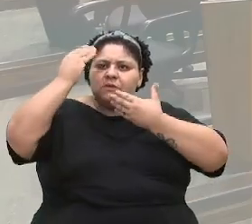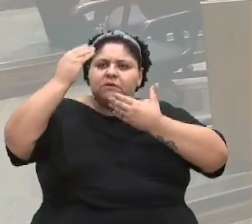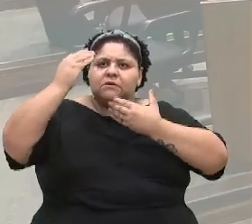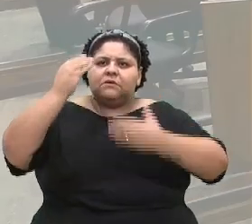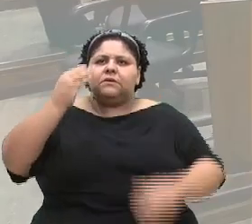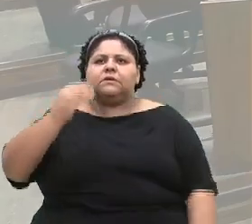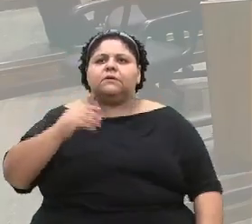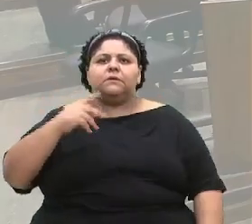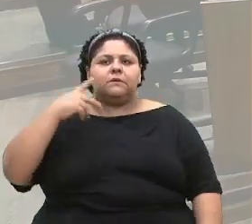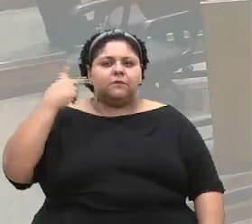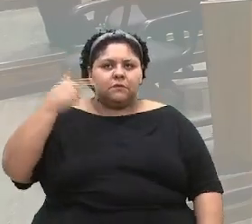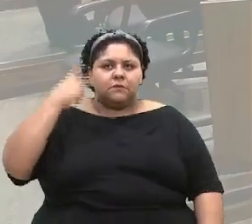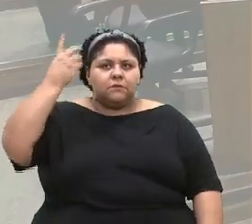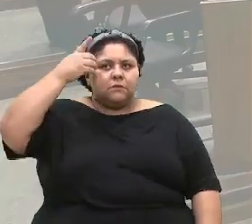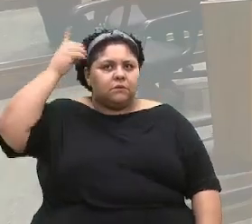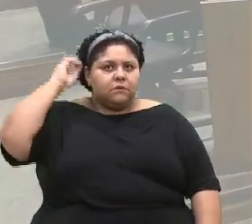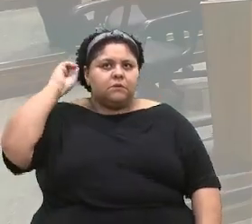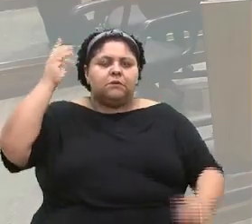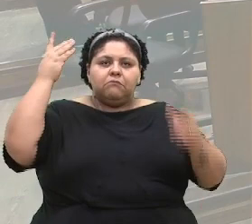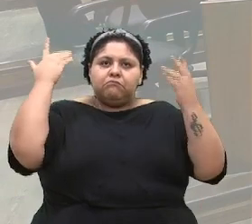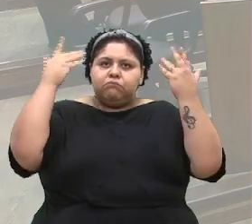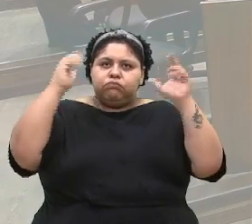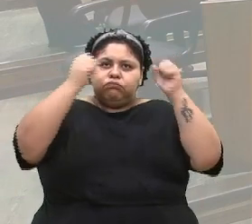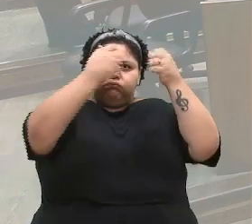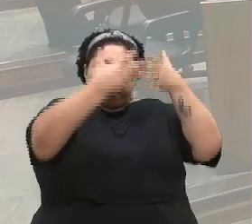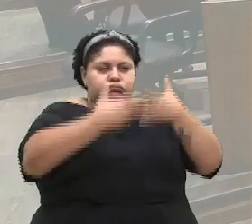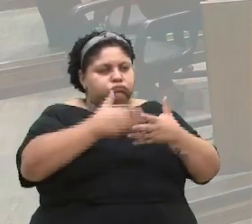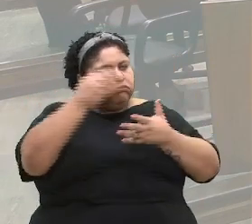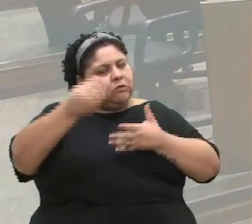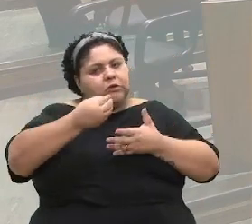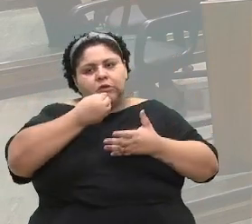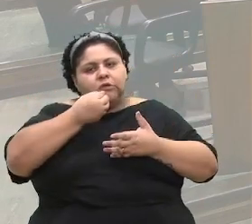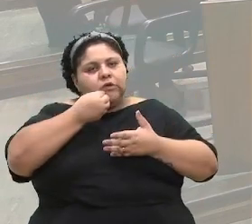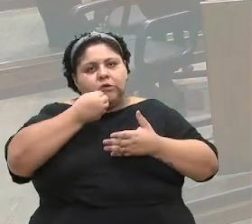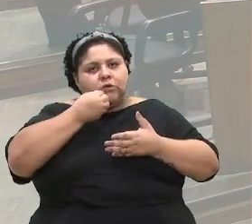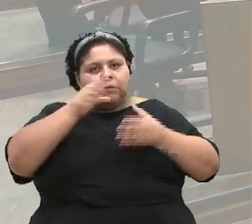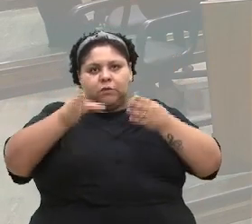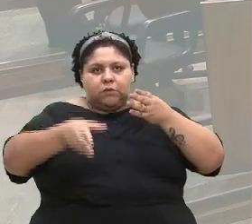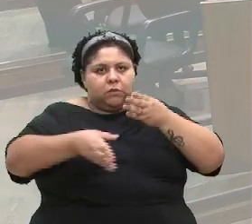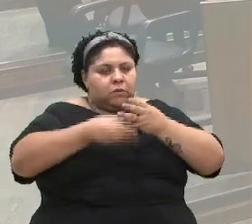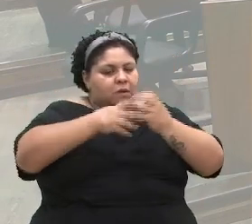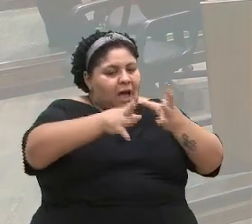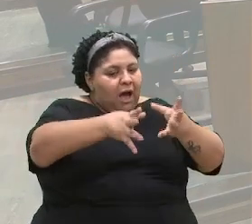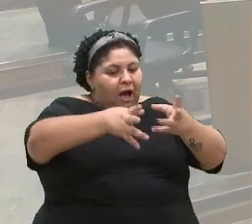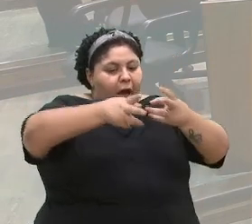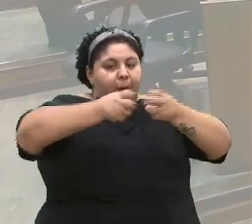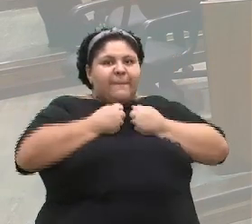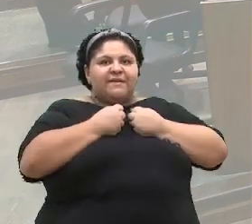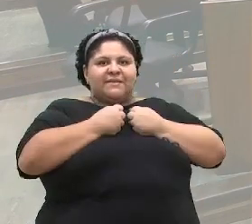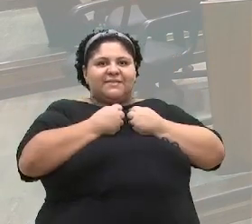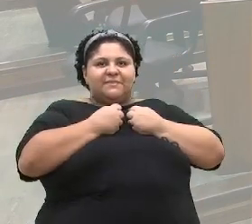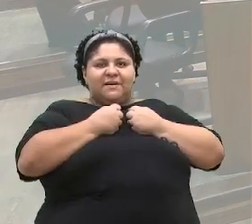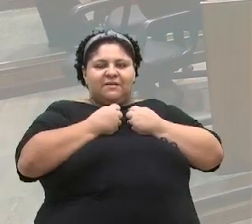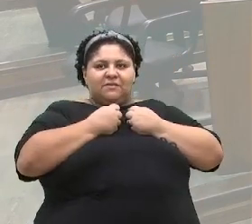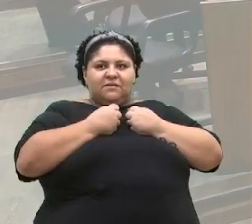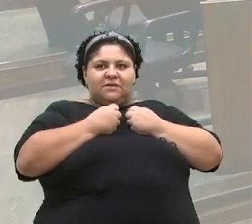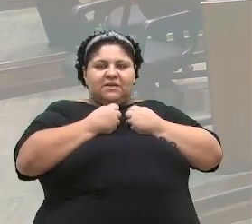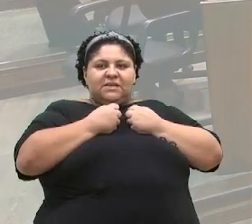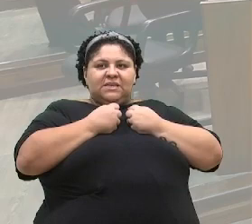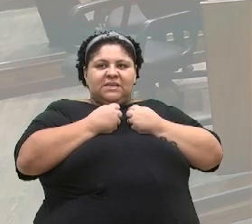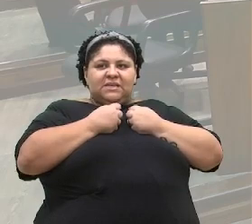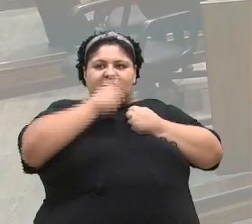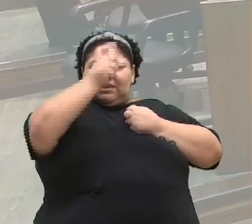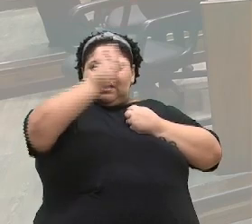Parabéns pela exposição e, de fato, isso agrega no pertencimento das pessoas em